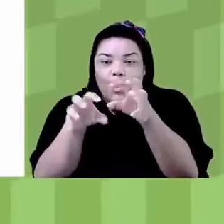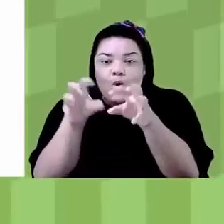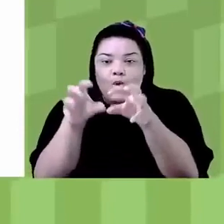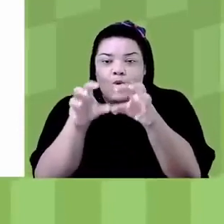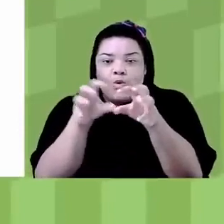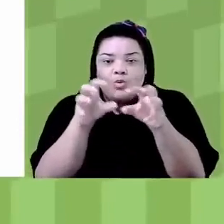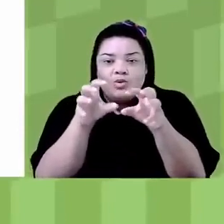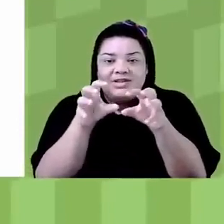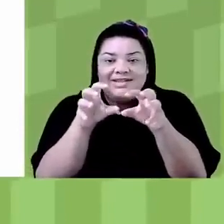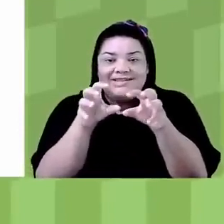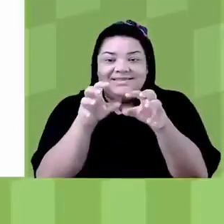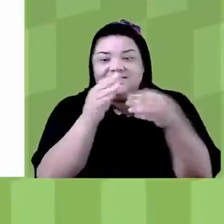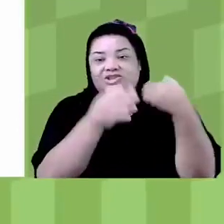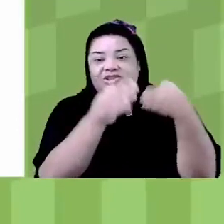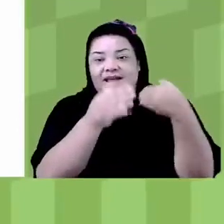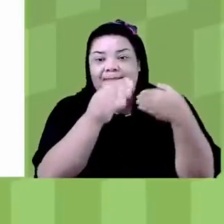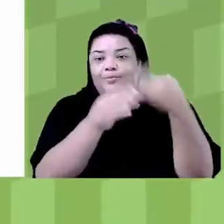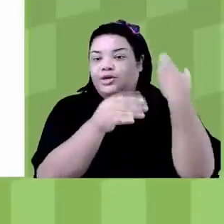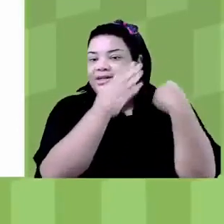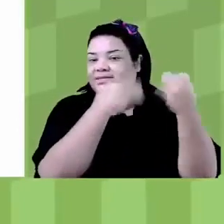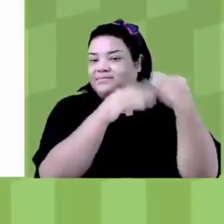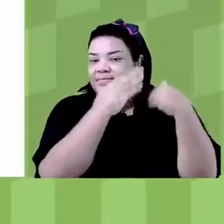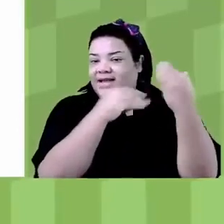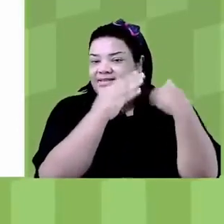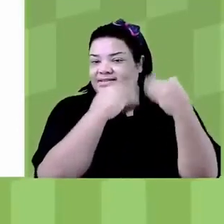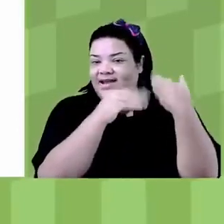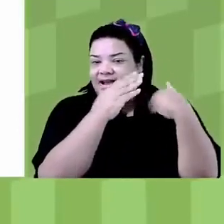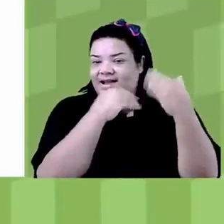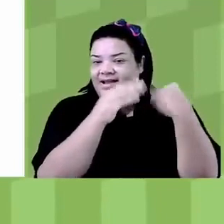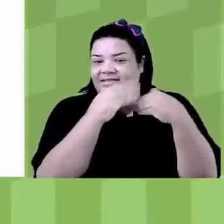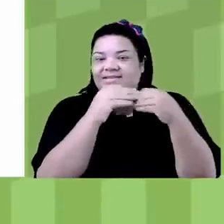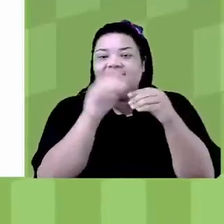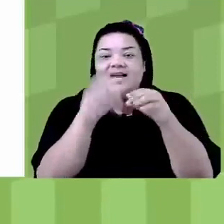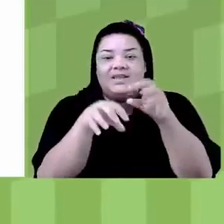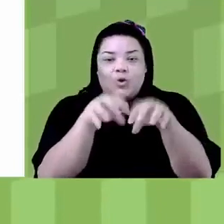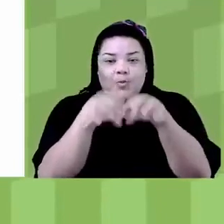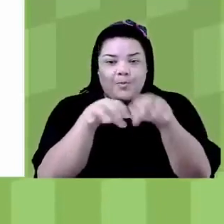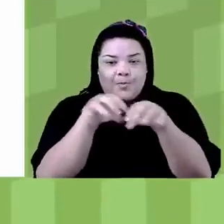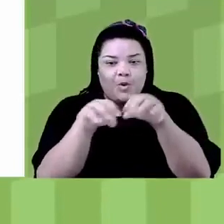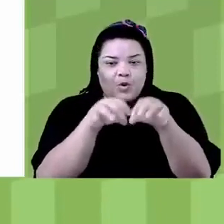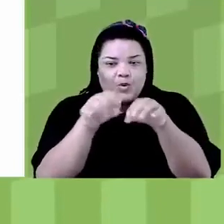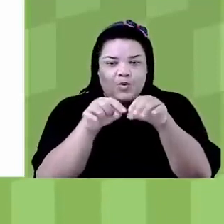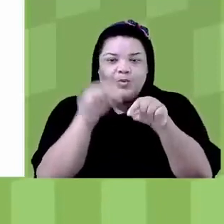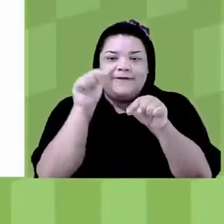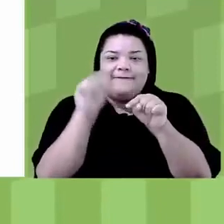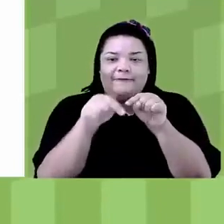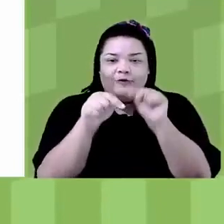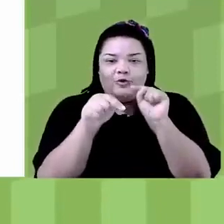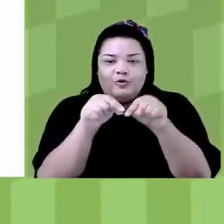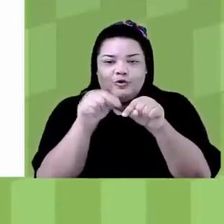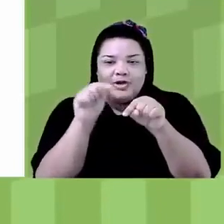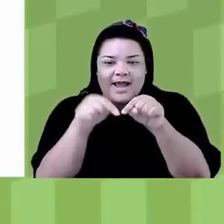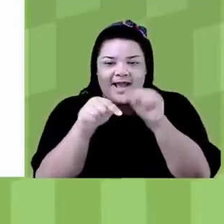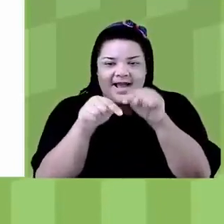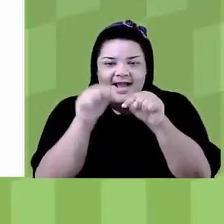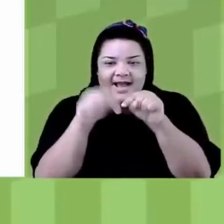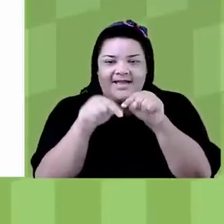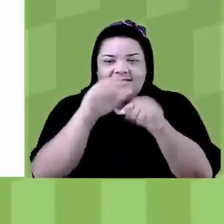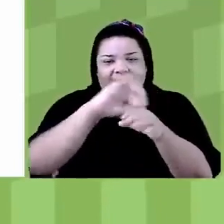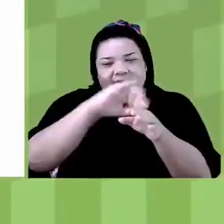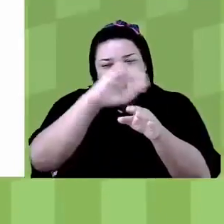passados. Essas microbolhas foram furadas lá na calota polar e foram